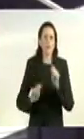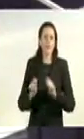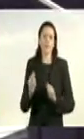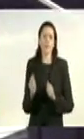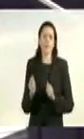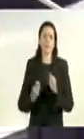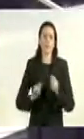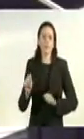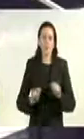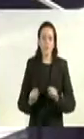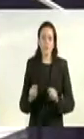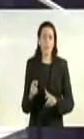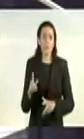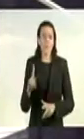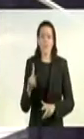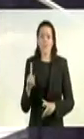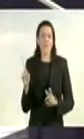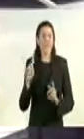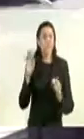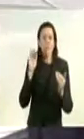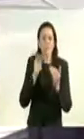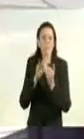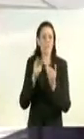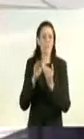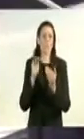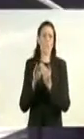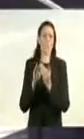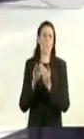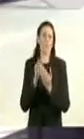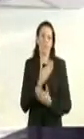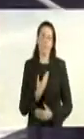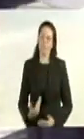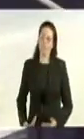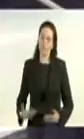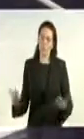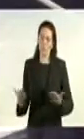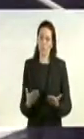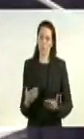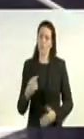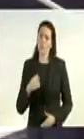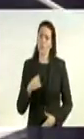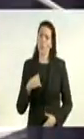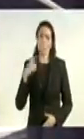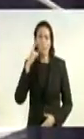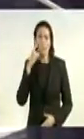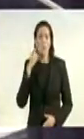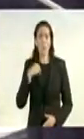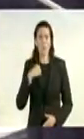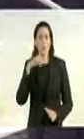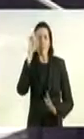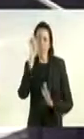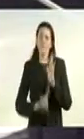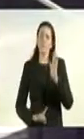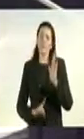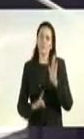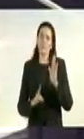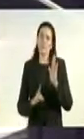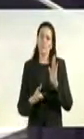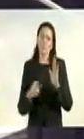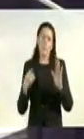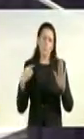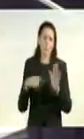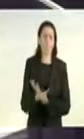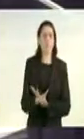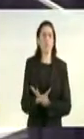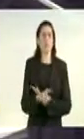deputado aqui, eleito pelo povo, tenho o direito de solicitar, e esta Assembleia, uma Assembleia que tanto o nosso